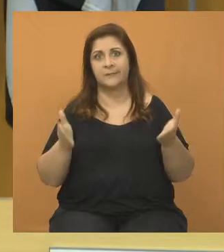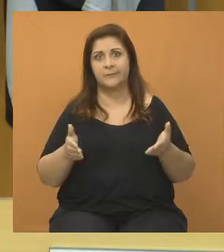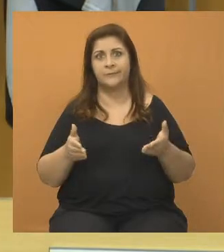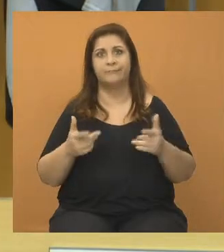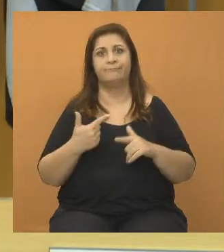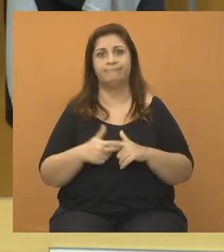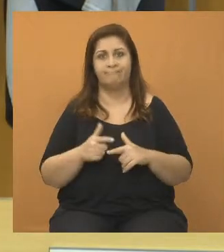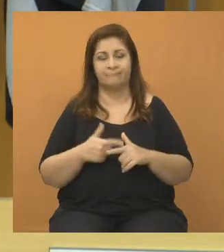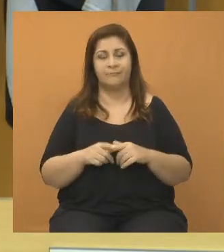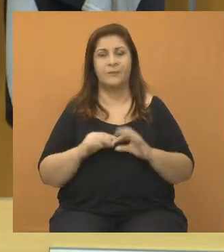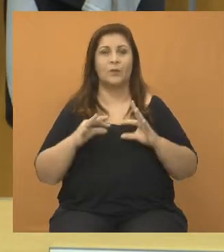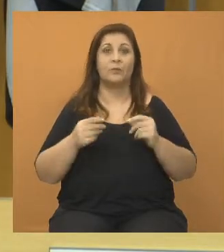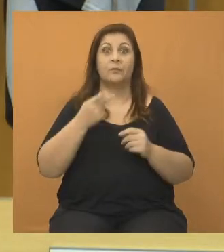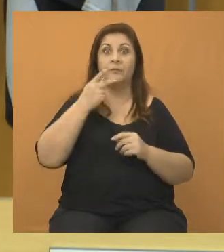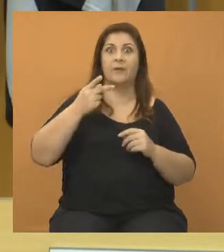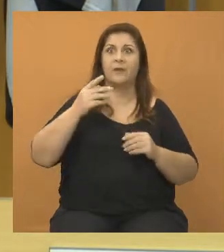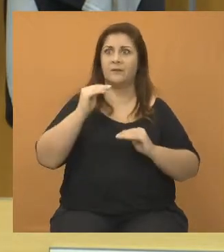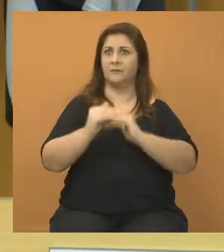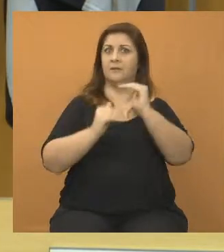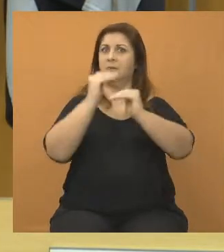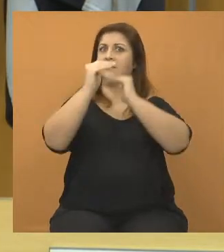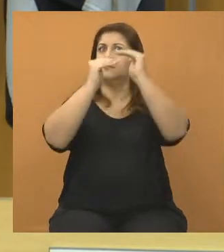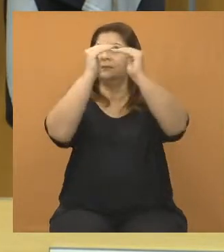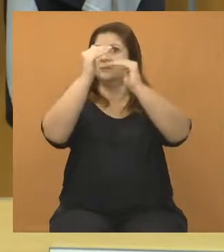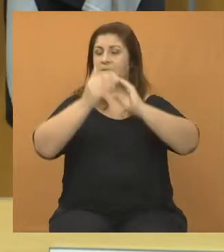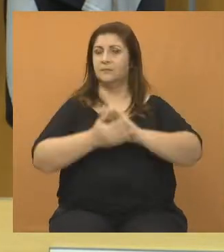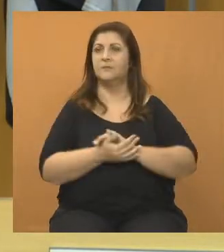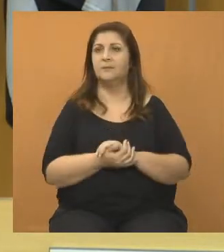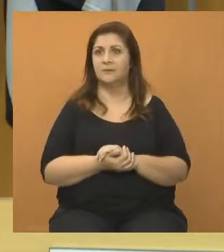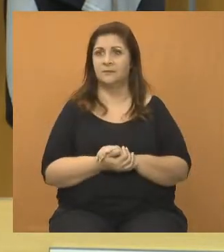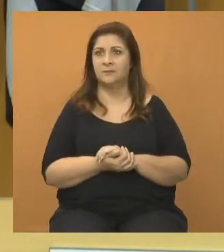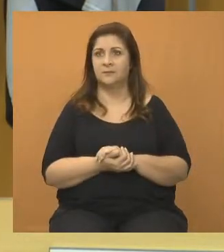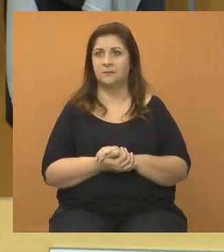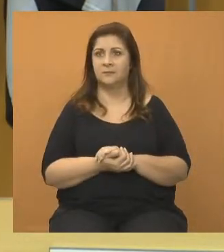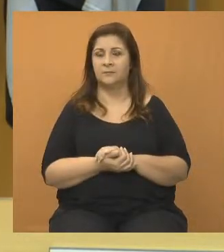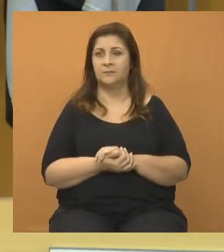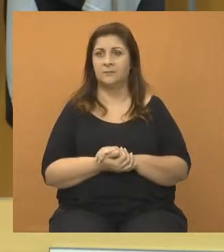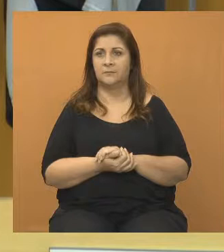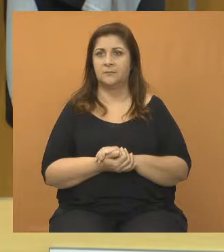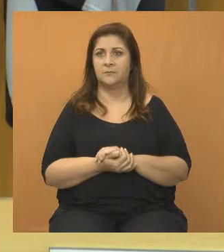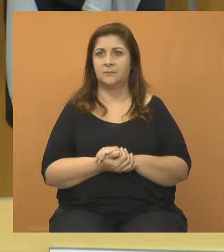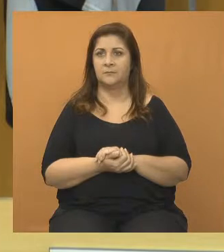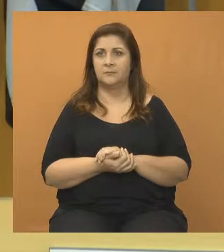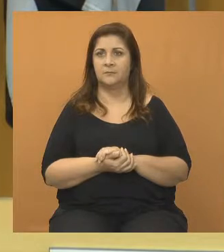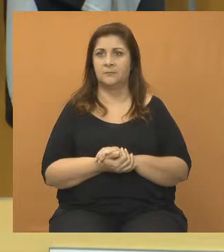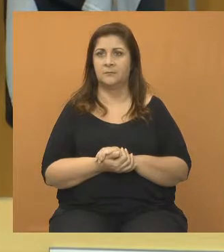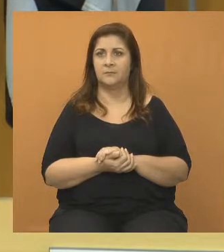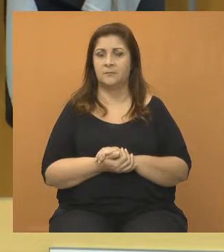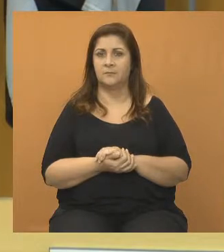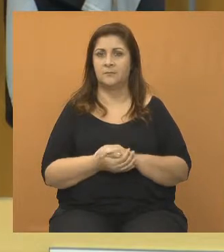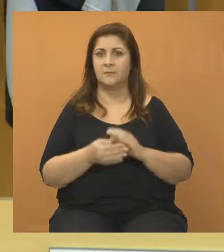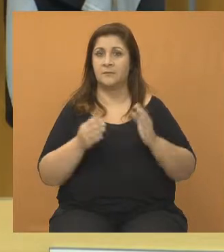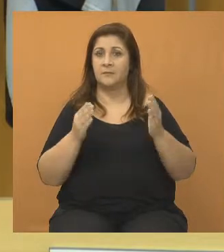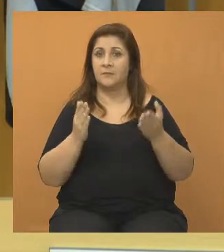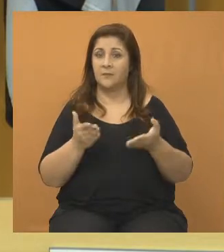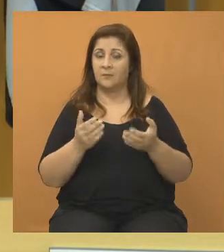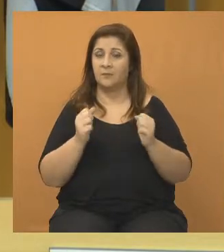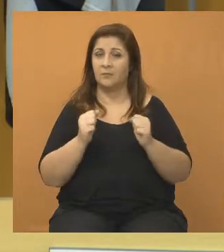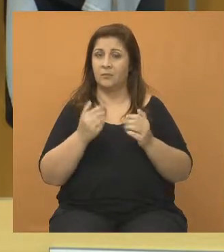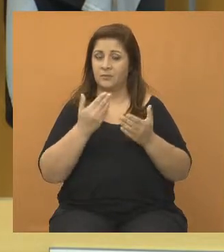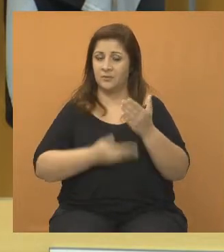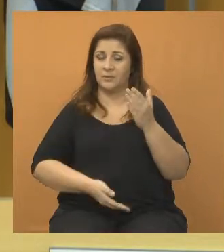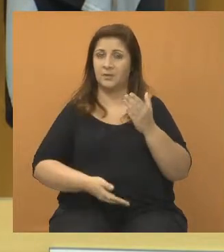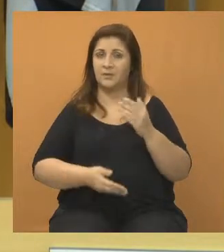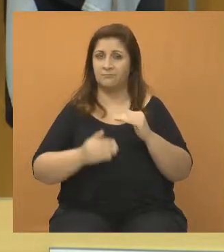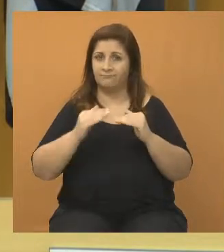de crescimento, todo mundo falava em crescimento de 3%, 4% da economia para esse ano. Para 2,5%, com chance de cair mais.